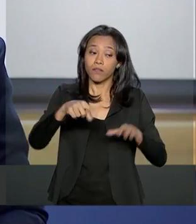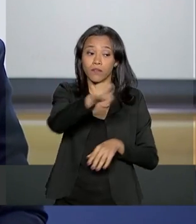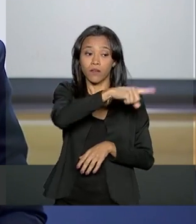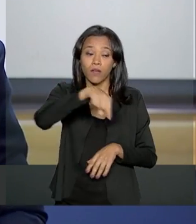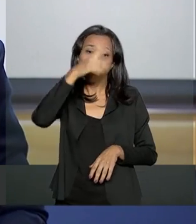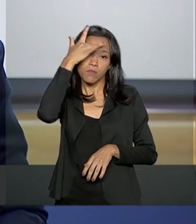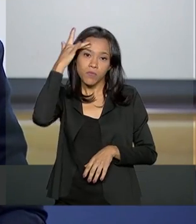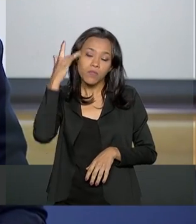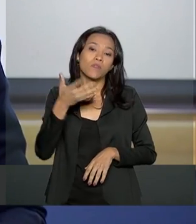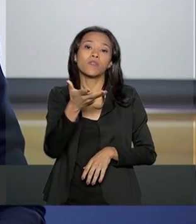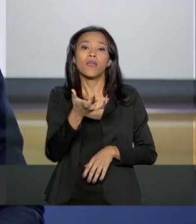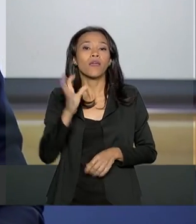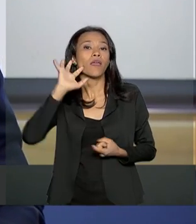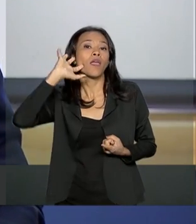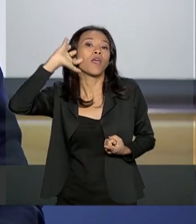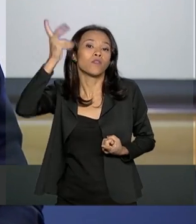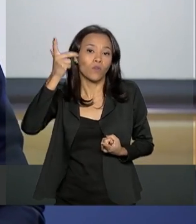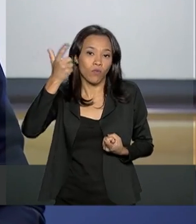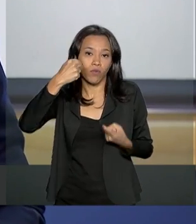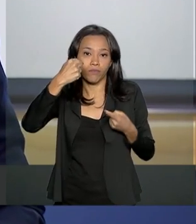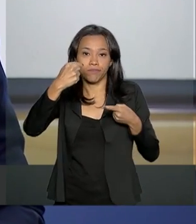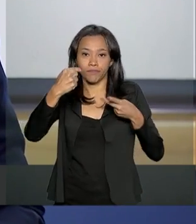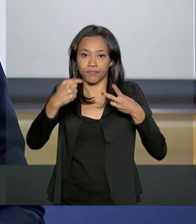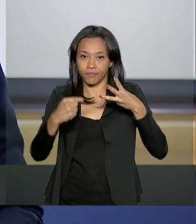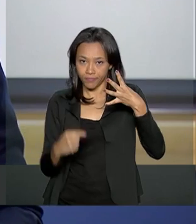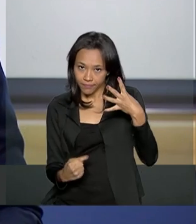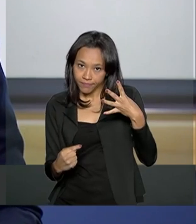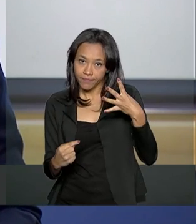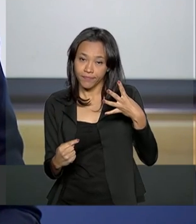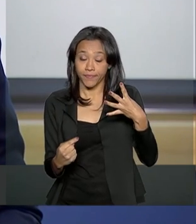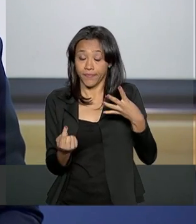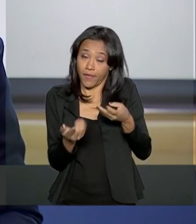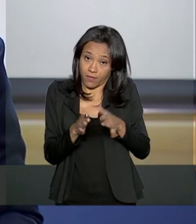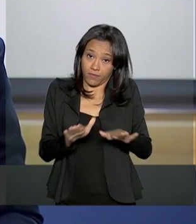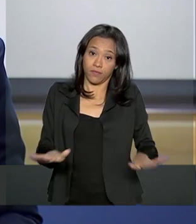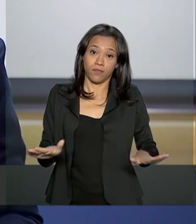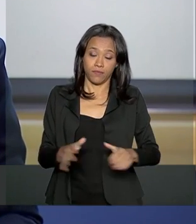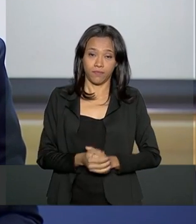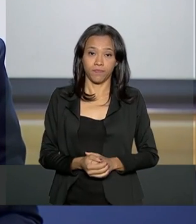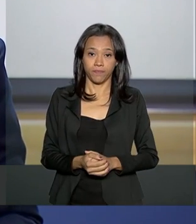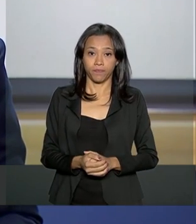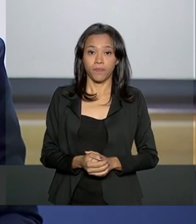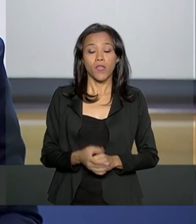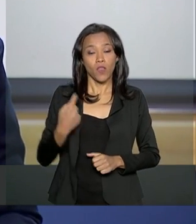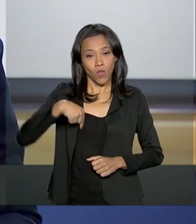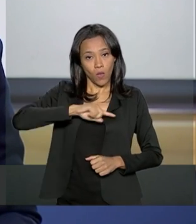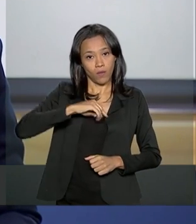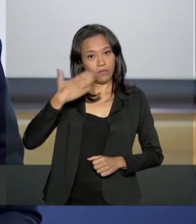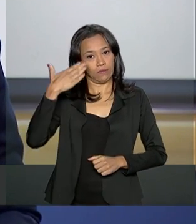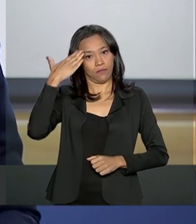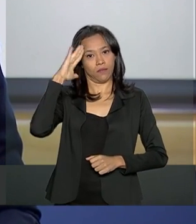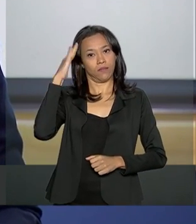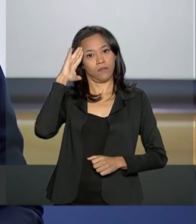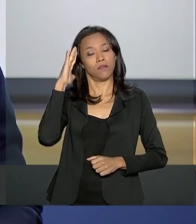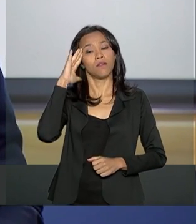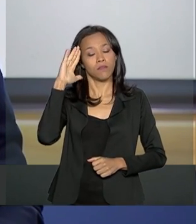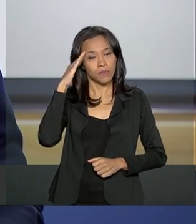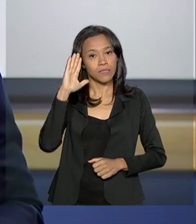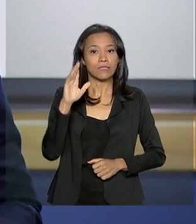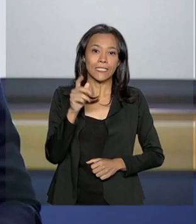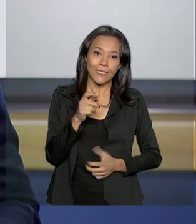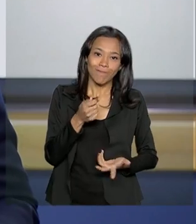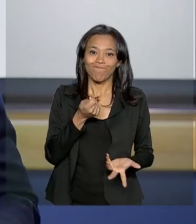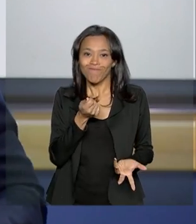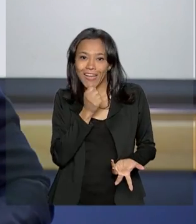demandam resolutividade. Dessa forma, a gente entende que, de fato, ainda o